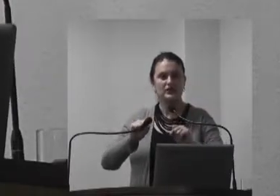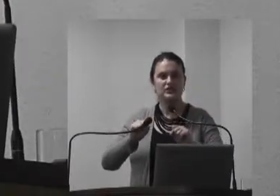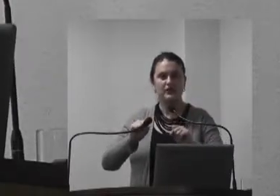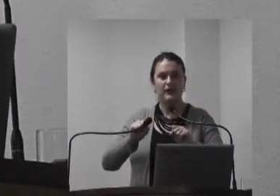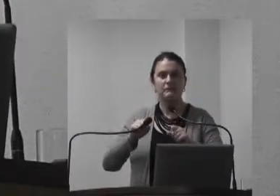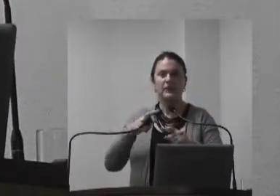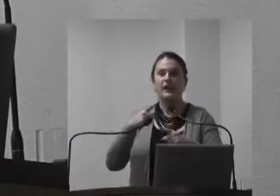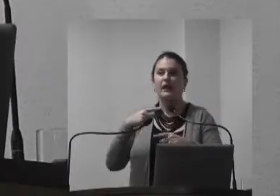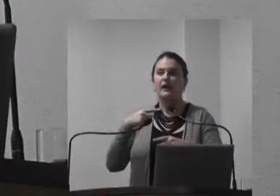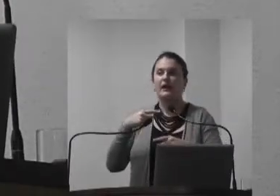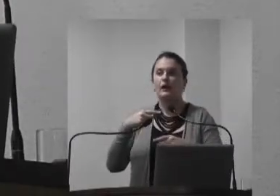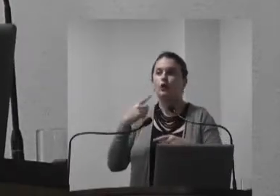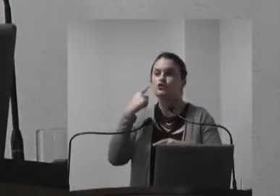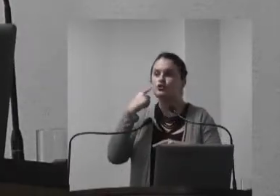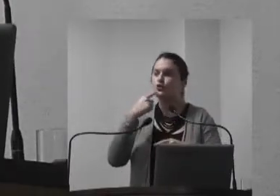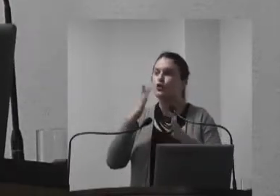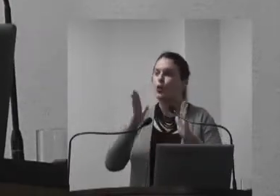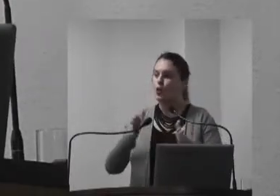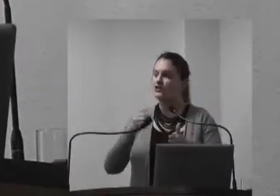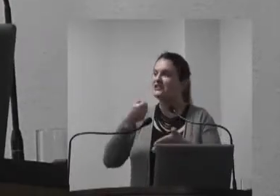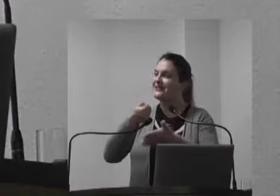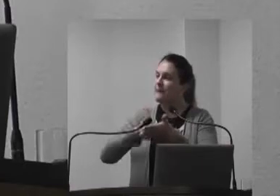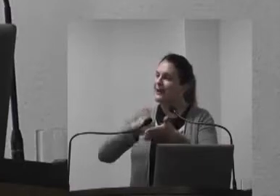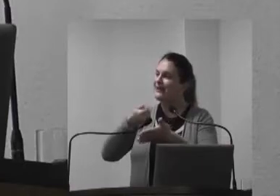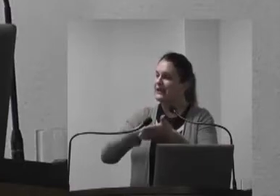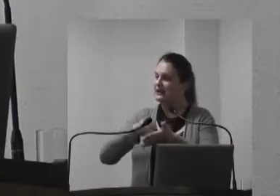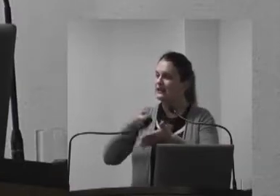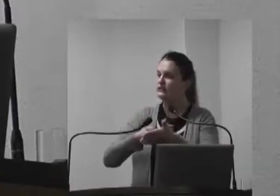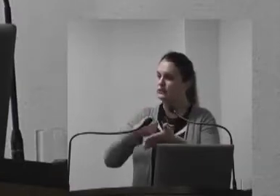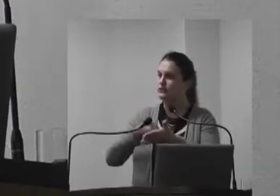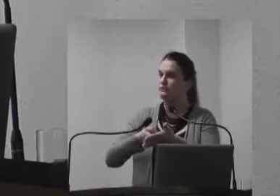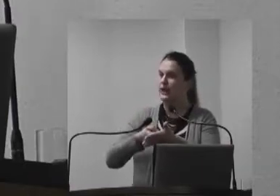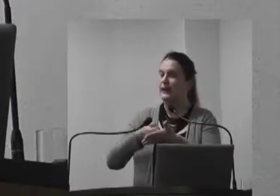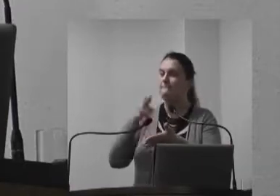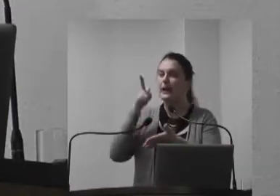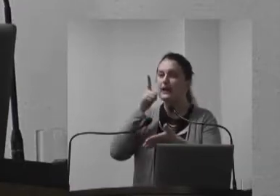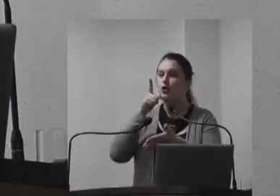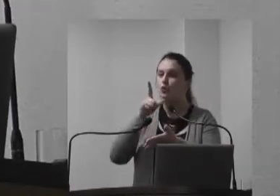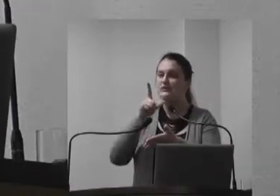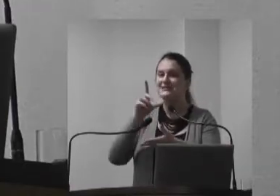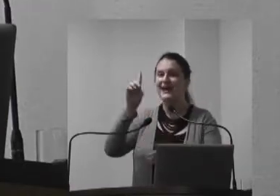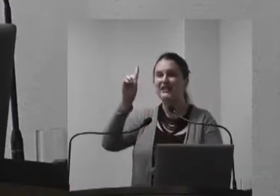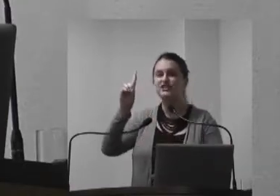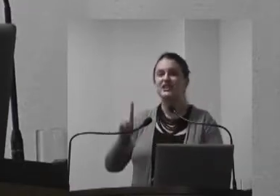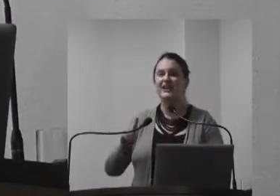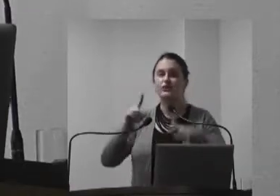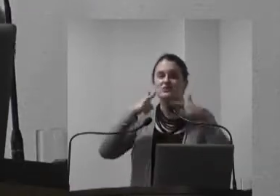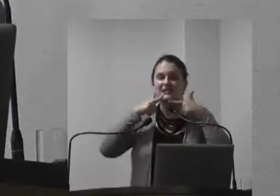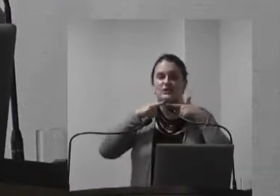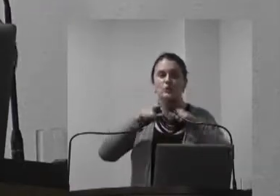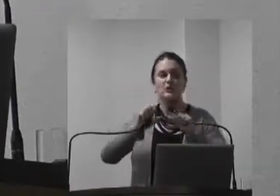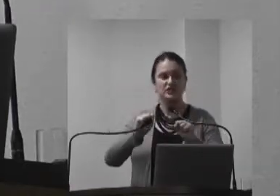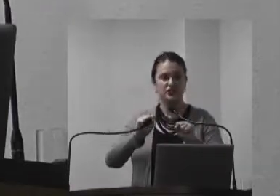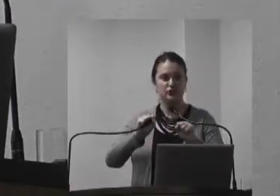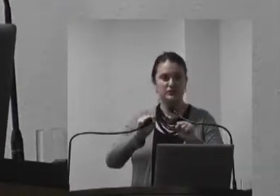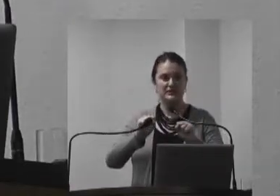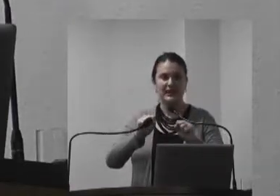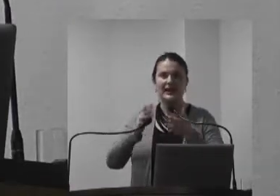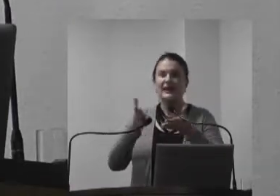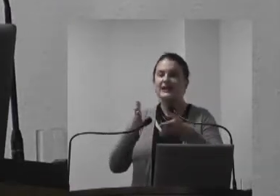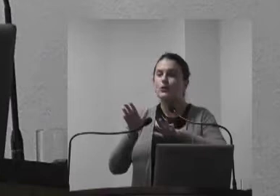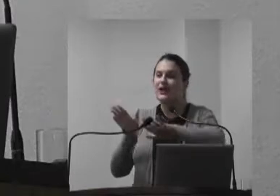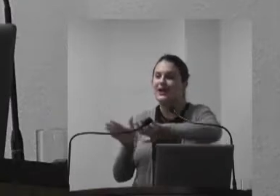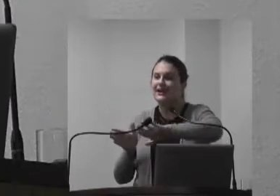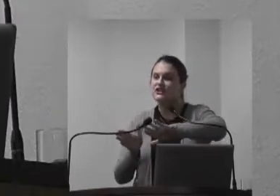Para a linguística. O surdo hoje ele está batalhando, né, para ele conquistar direitos